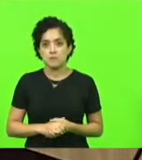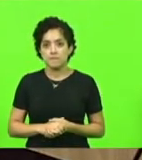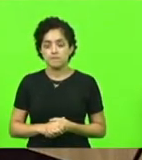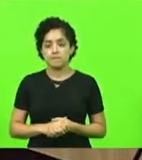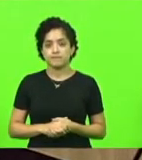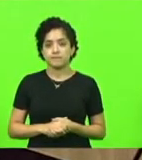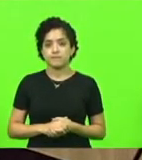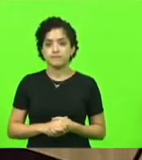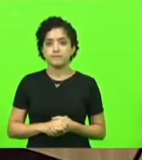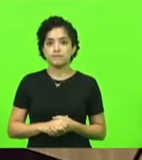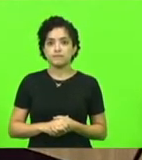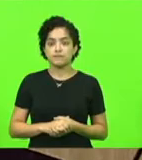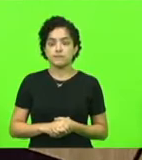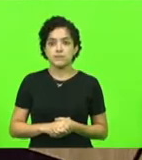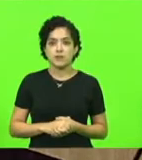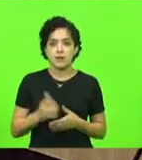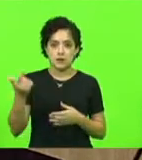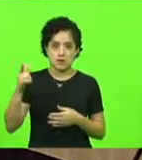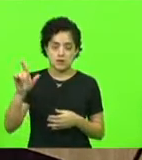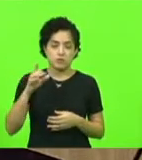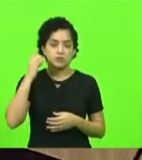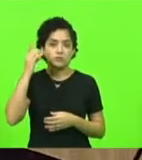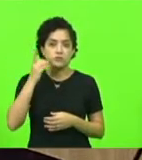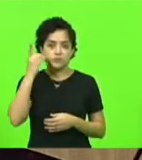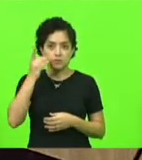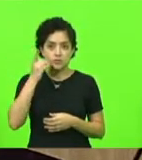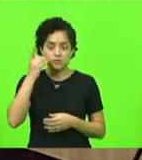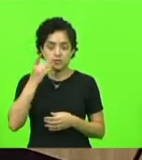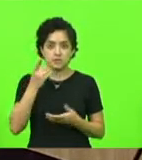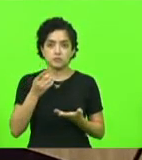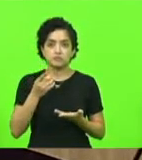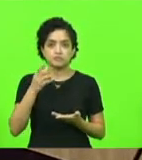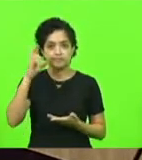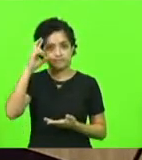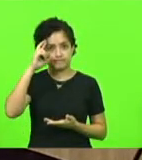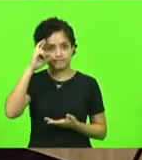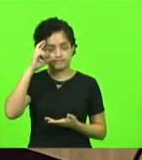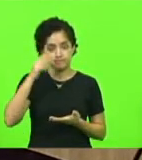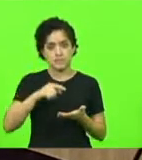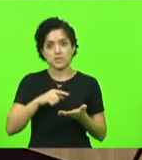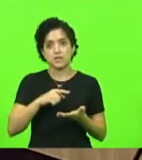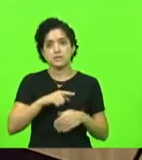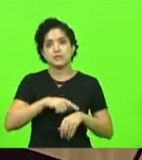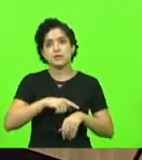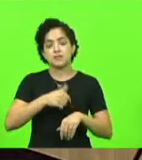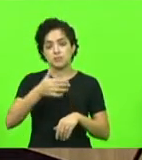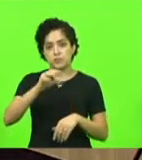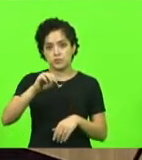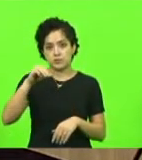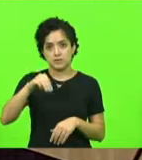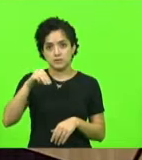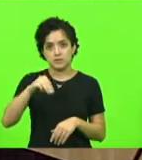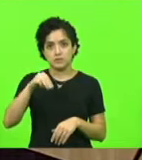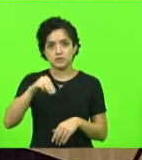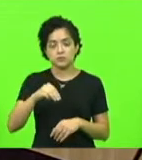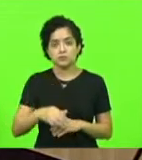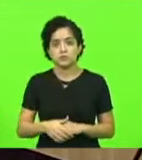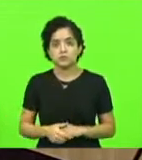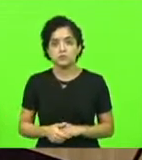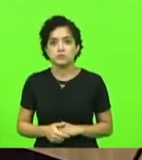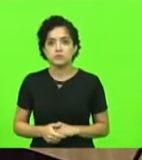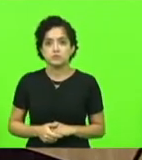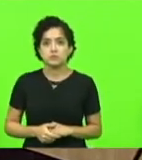Obrigado, deputados. Próximo deputado inscrito, deputado Ricardo Alba. Vossa Excelência será 10 minutos, deputado. Mas antes disso, eu passo a